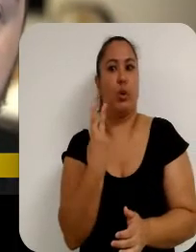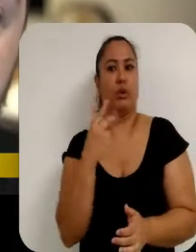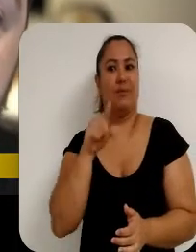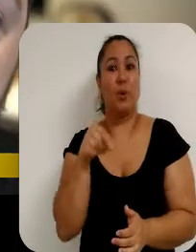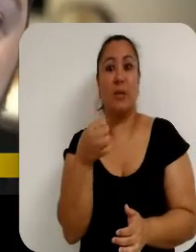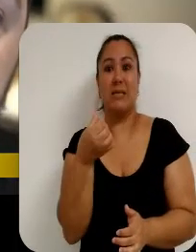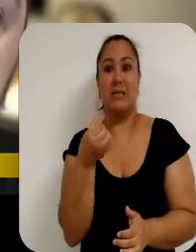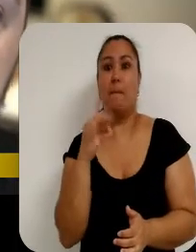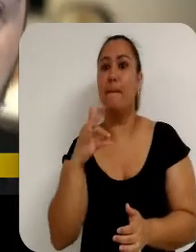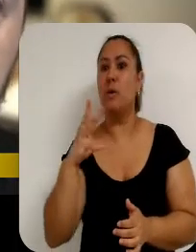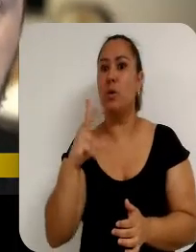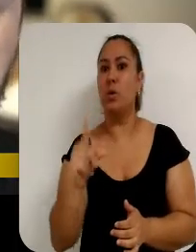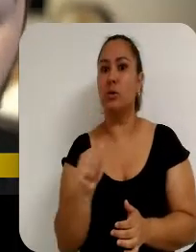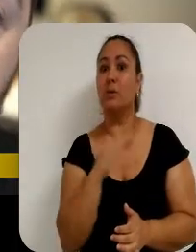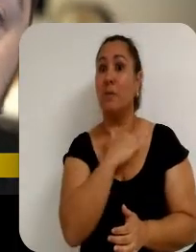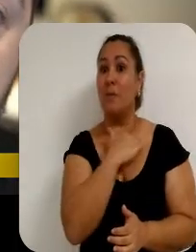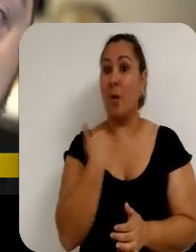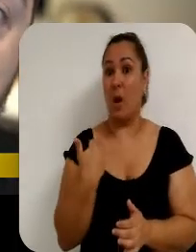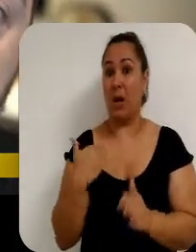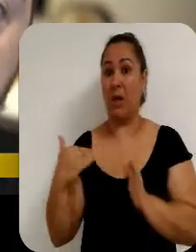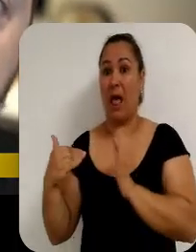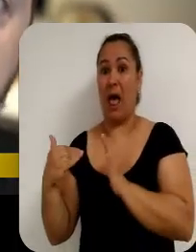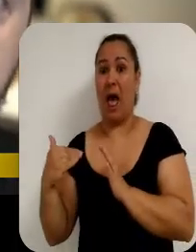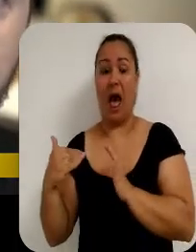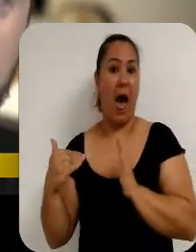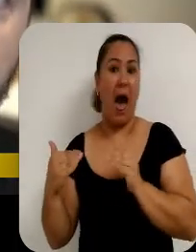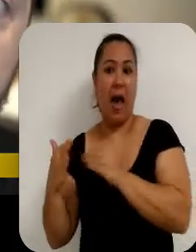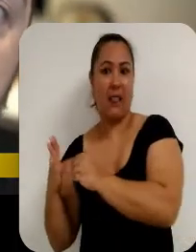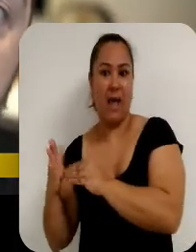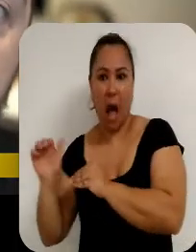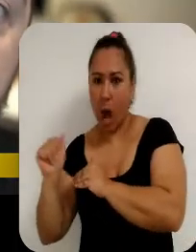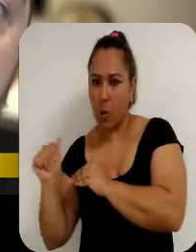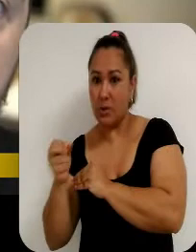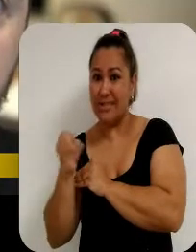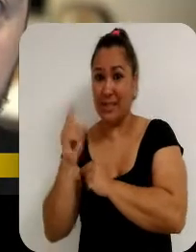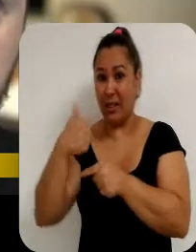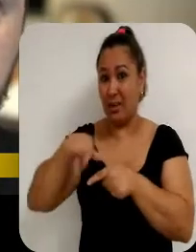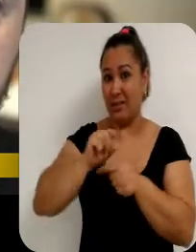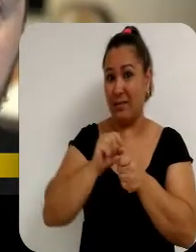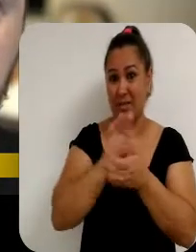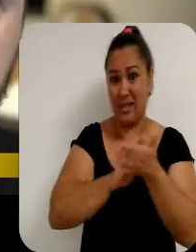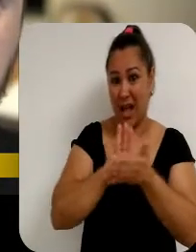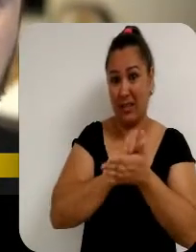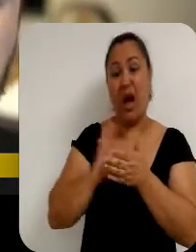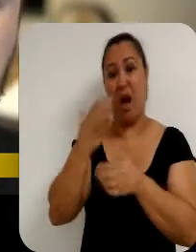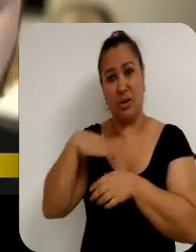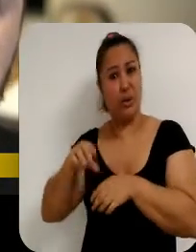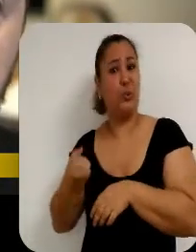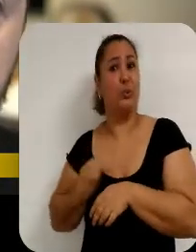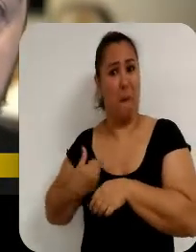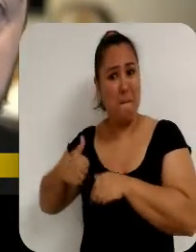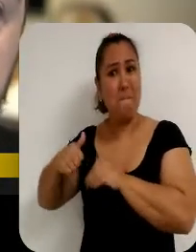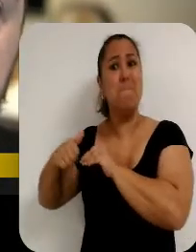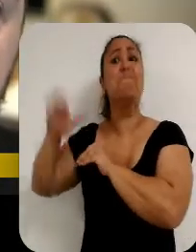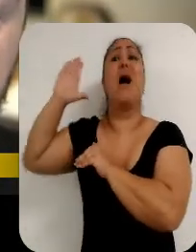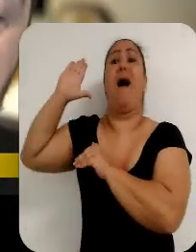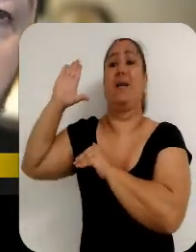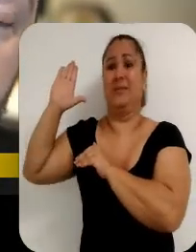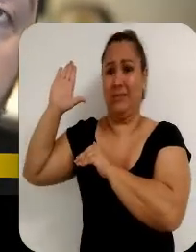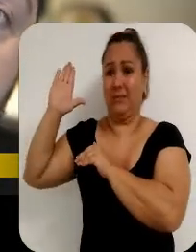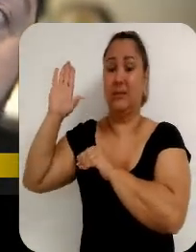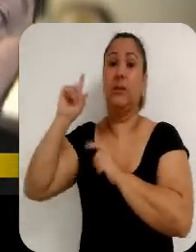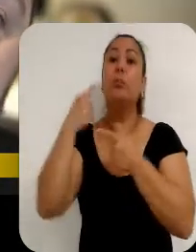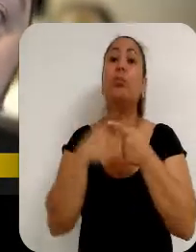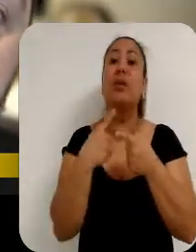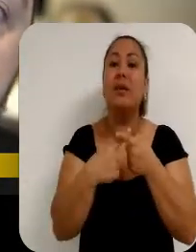gente não fizesse nada. Mas provavelmente seria um número maior, dada a condição de vida e o espaço que muita gente tem aqui, se